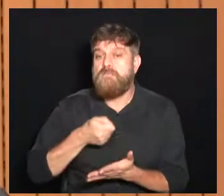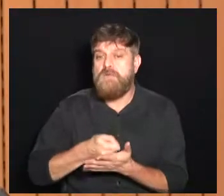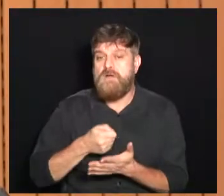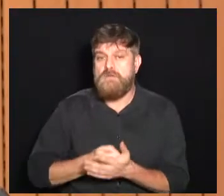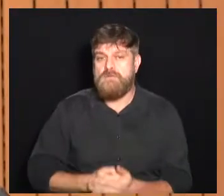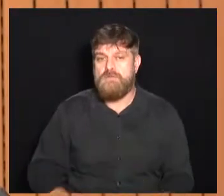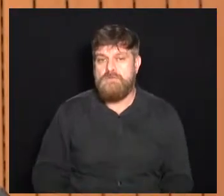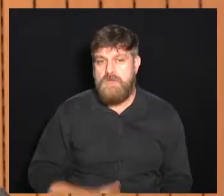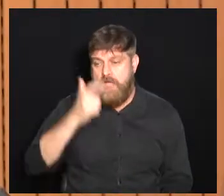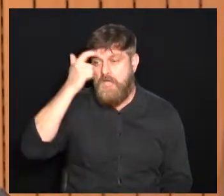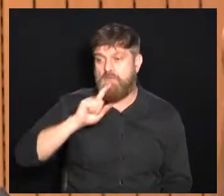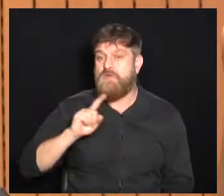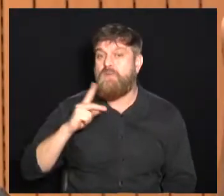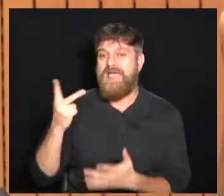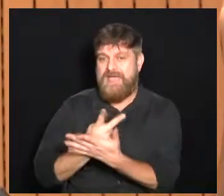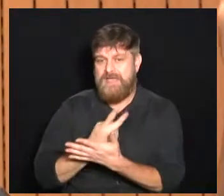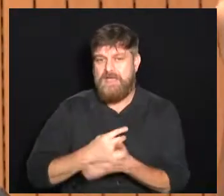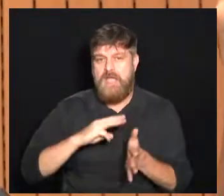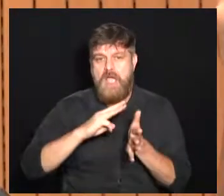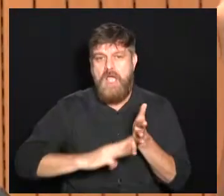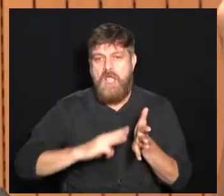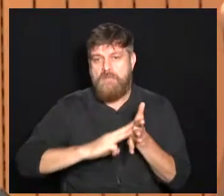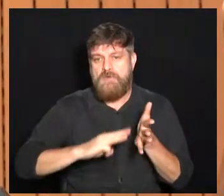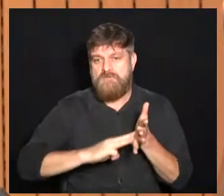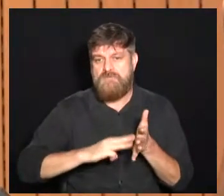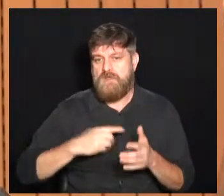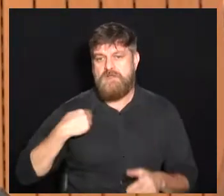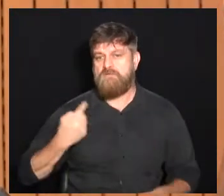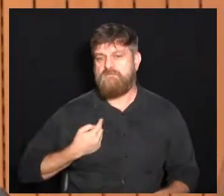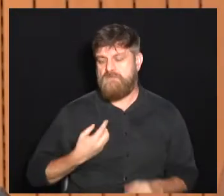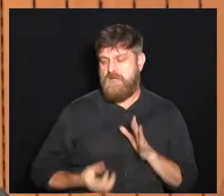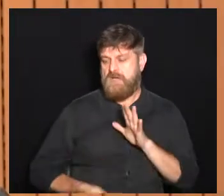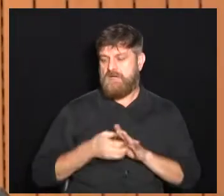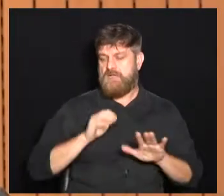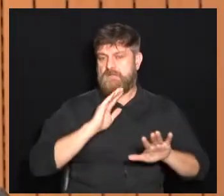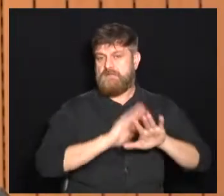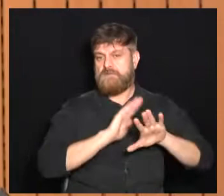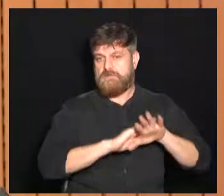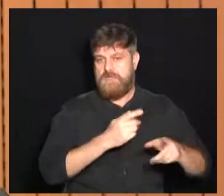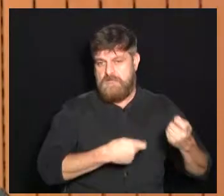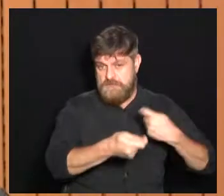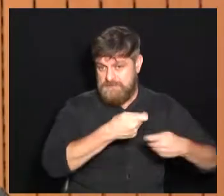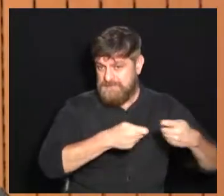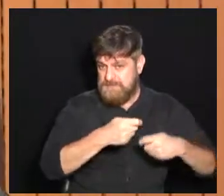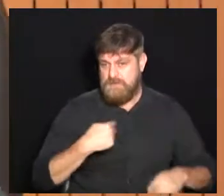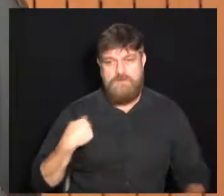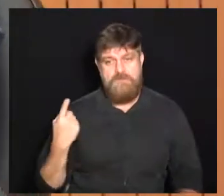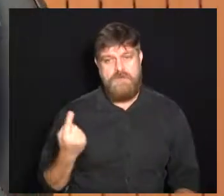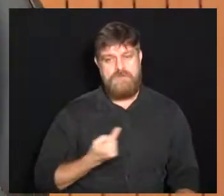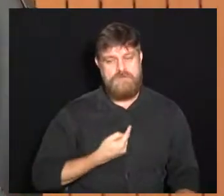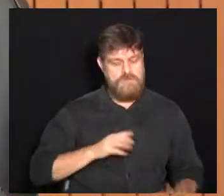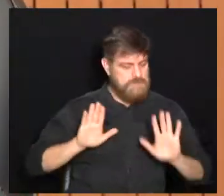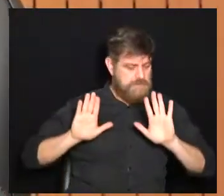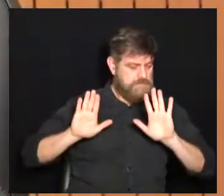me equivoquei, que esse modelo de gestão não foi da nossa administração, não foi da nossa